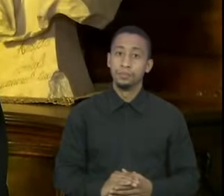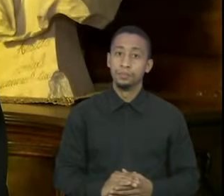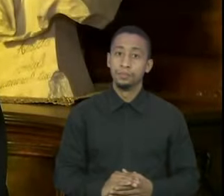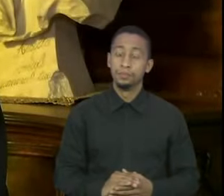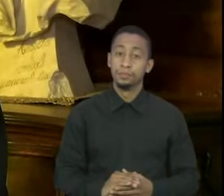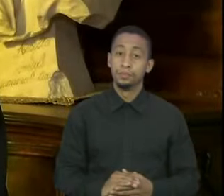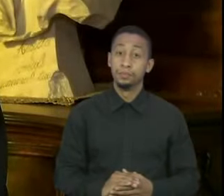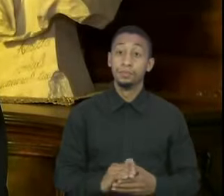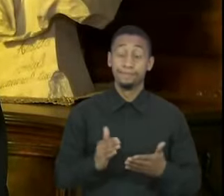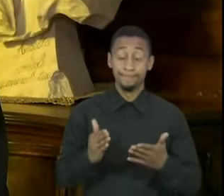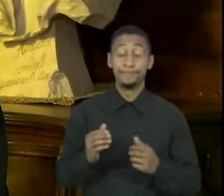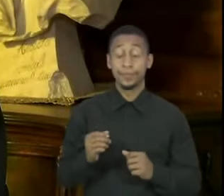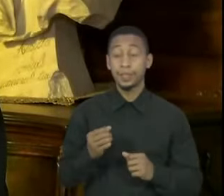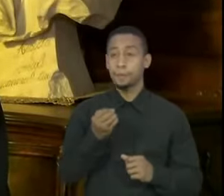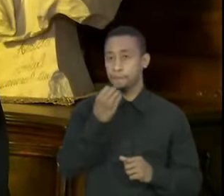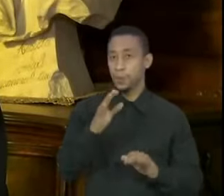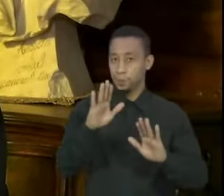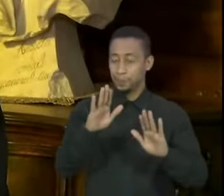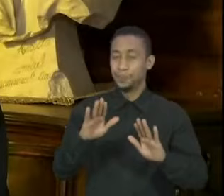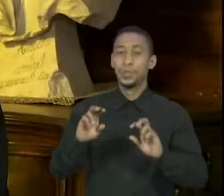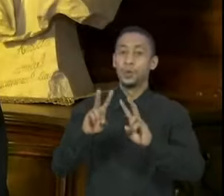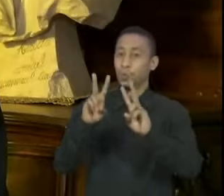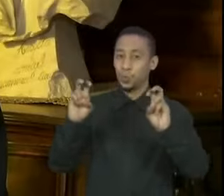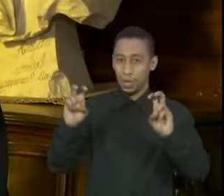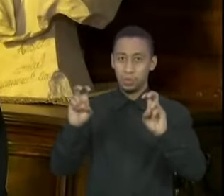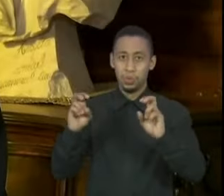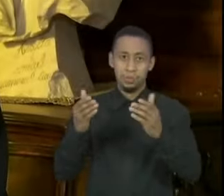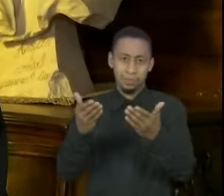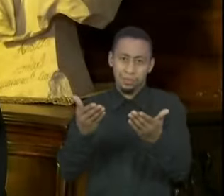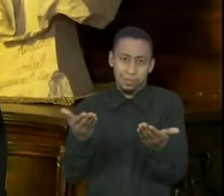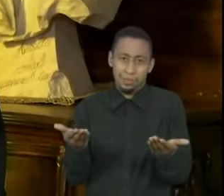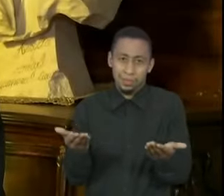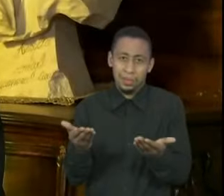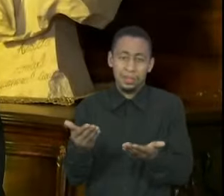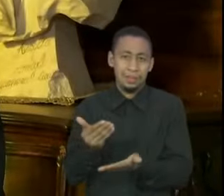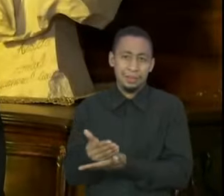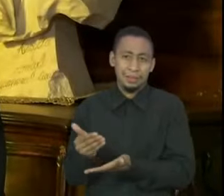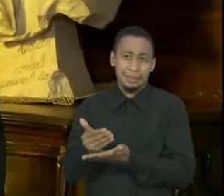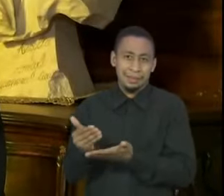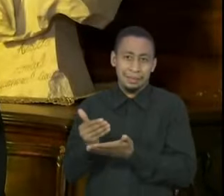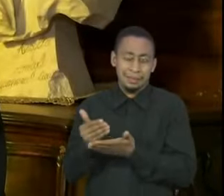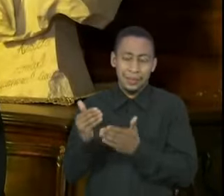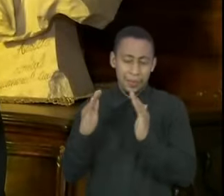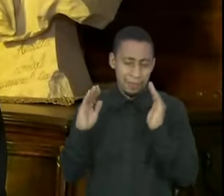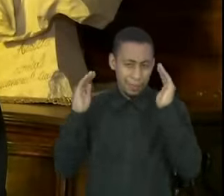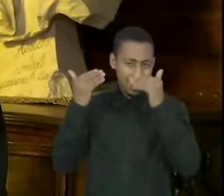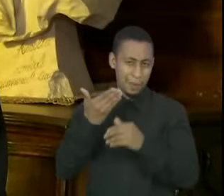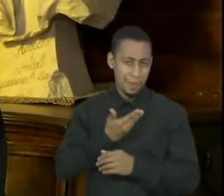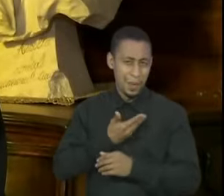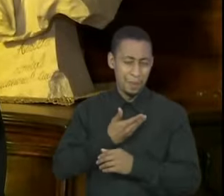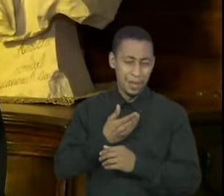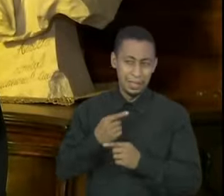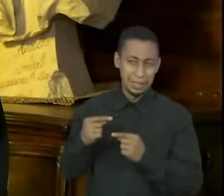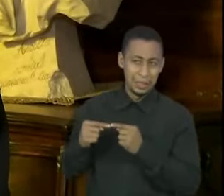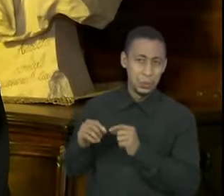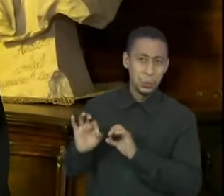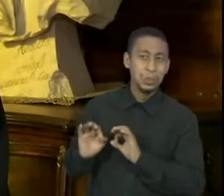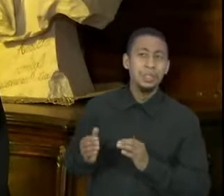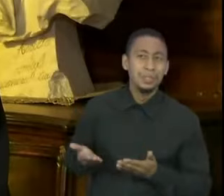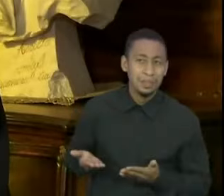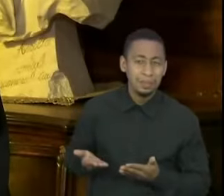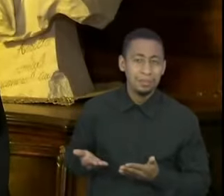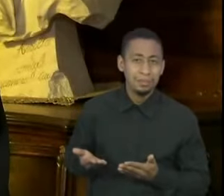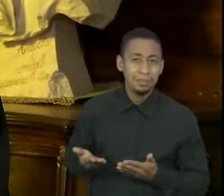e se é Bom primeiramente o que tem a ver isso com acalmar que estão do Papa estão entender a relação que